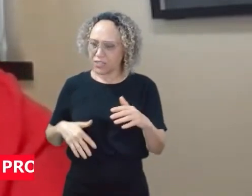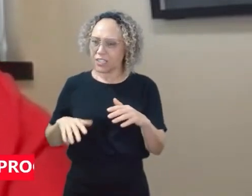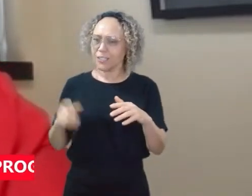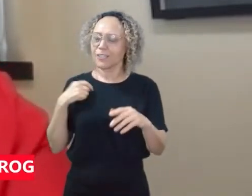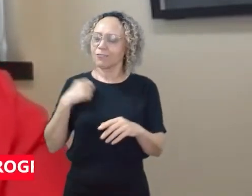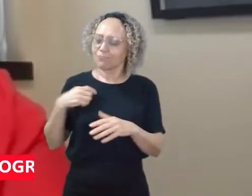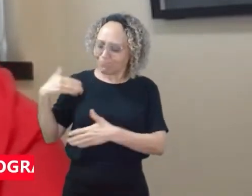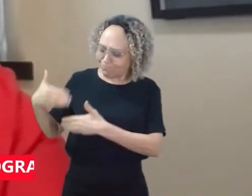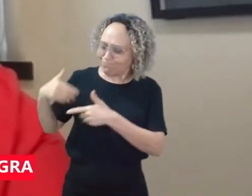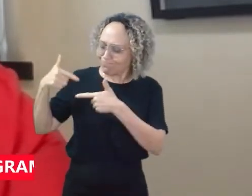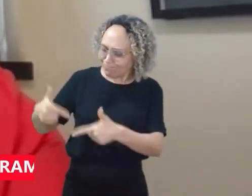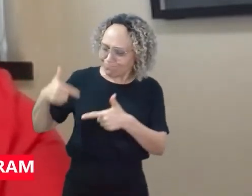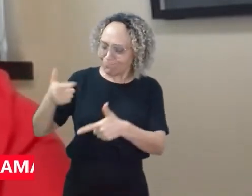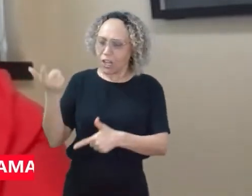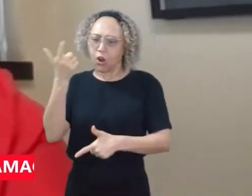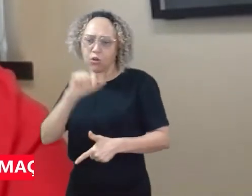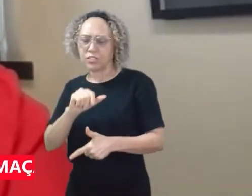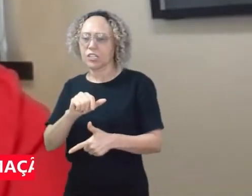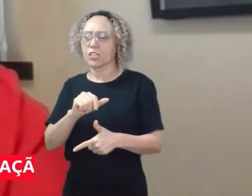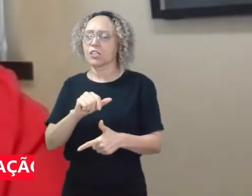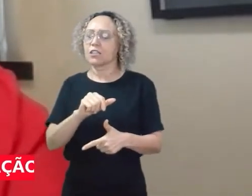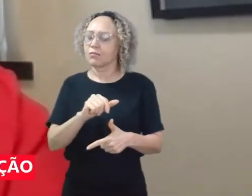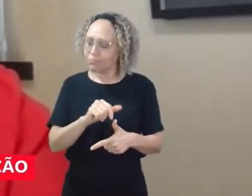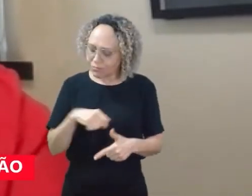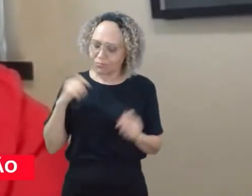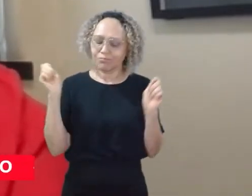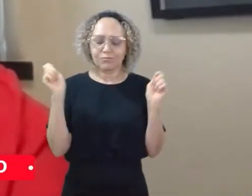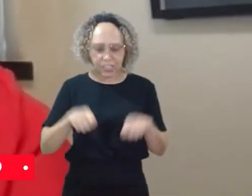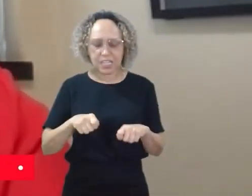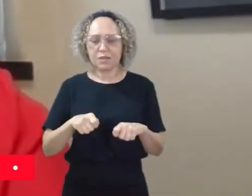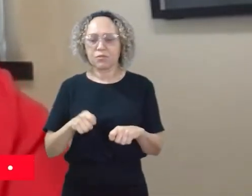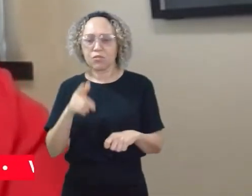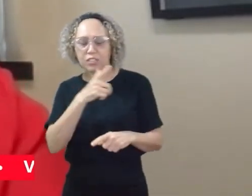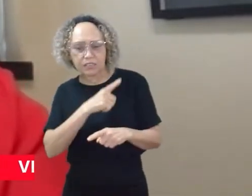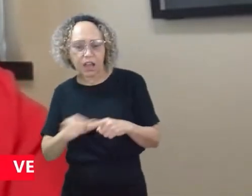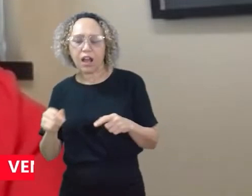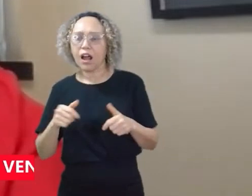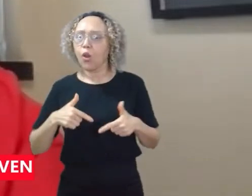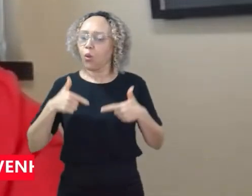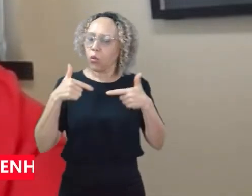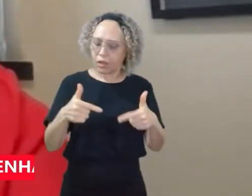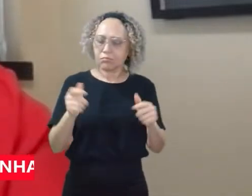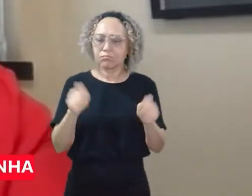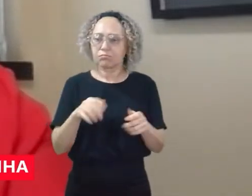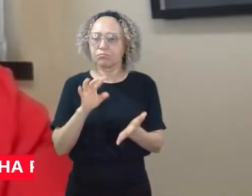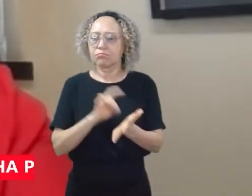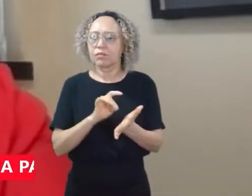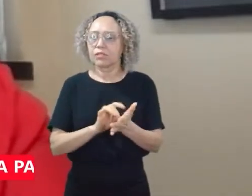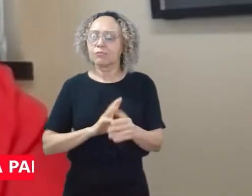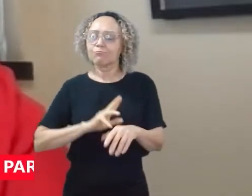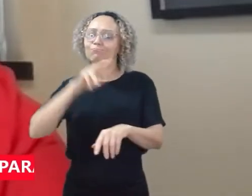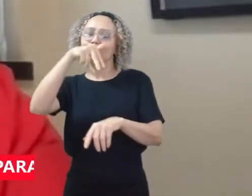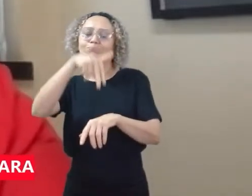esse, significa que nós podemos estar, conquistar, lutar, e nós podemos, de fato, além de estar nesse